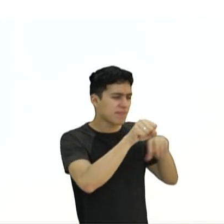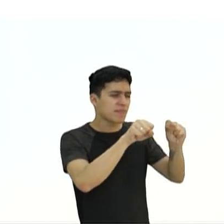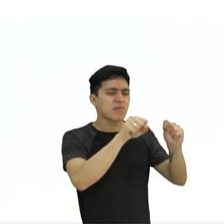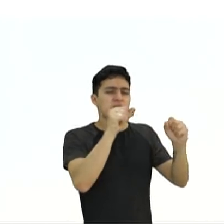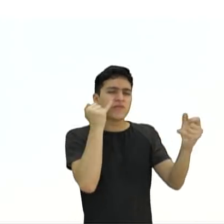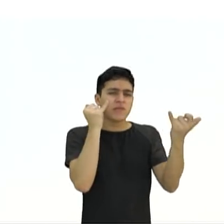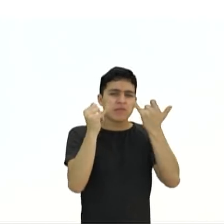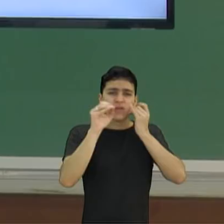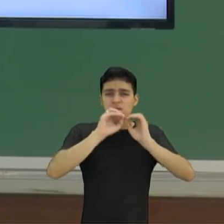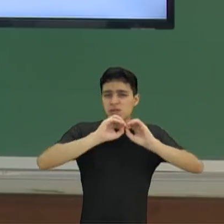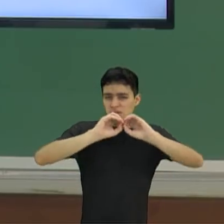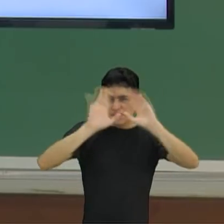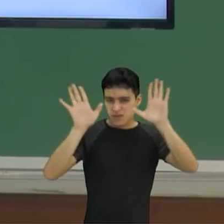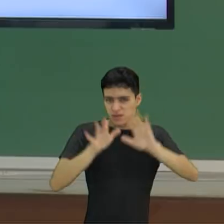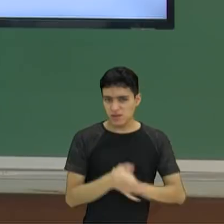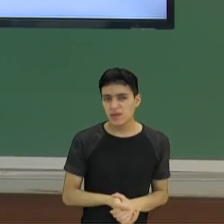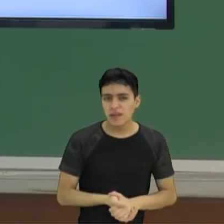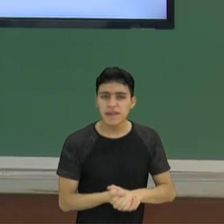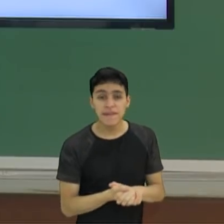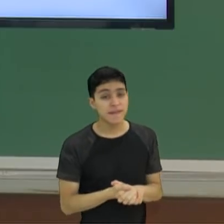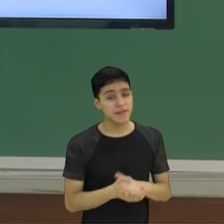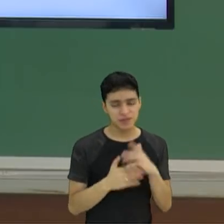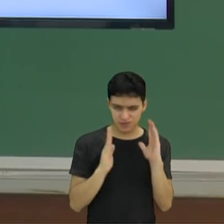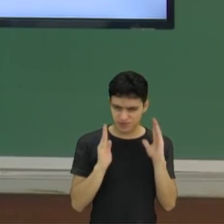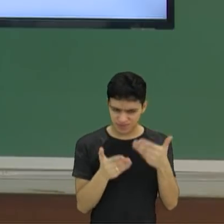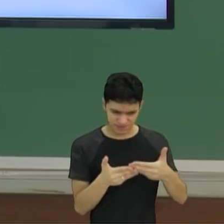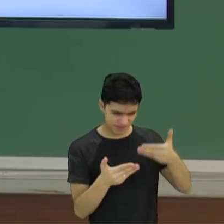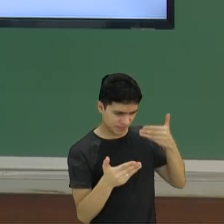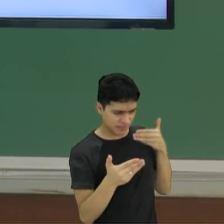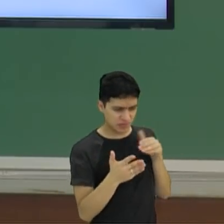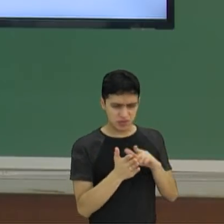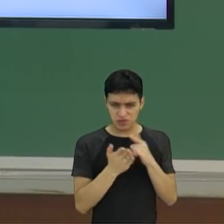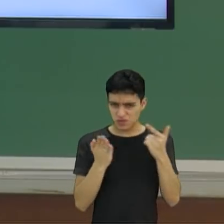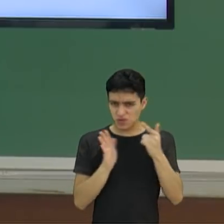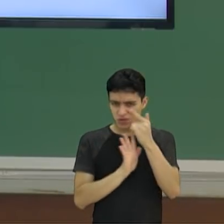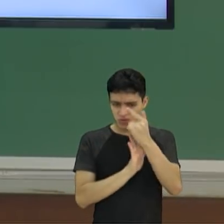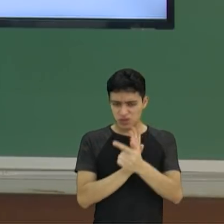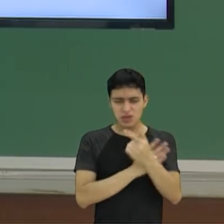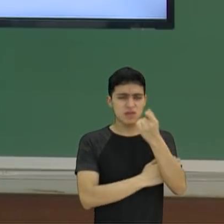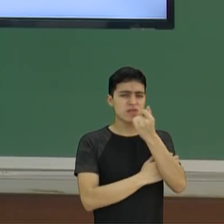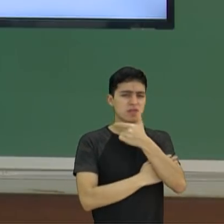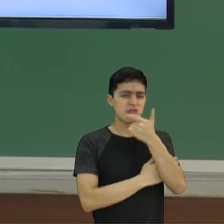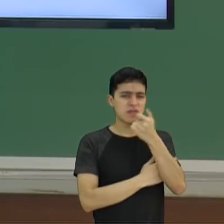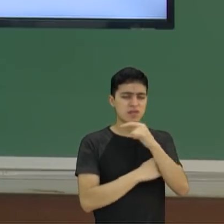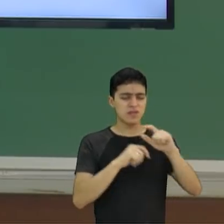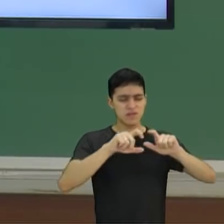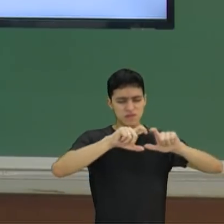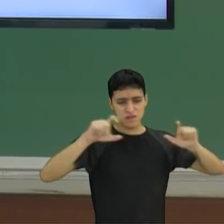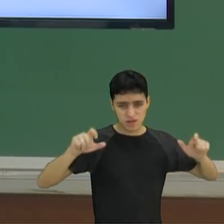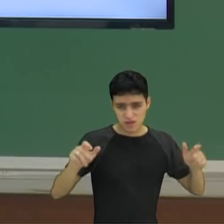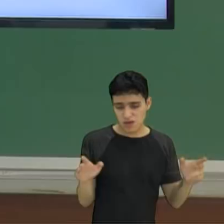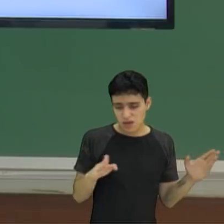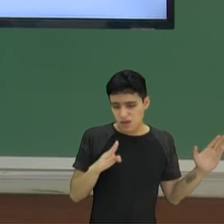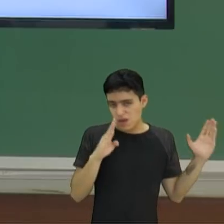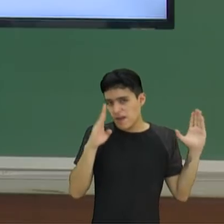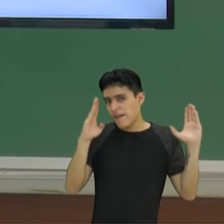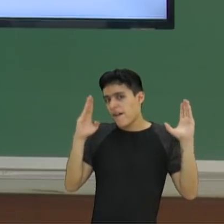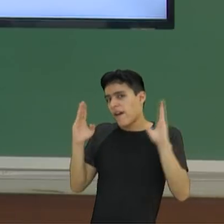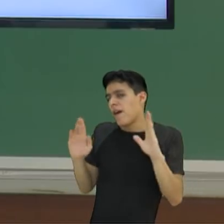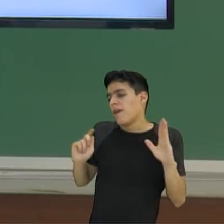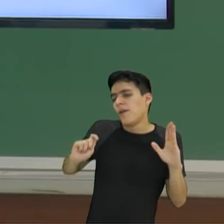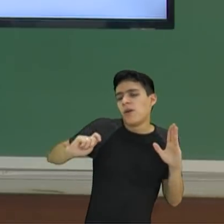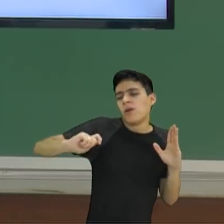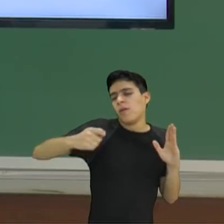explícitas. Isso mesmo, trabalhamos já um gênero jornalístico charge, agora nós iremos trabalhar uma